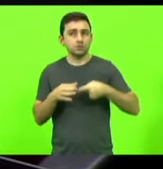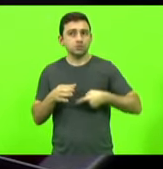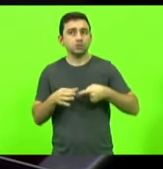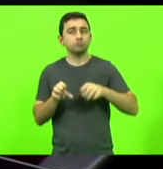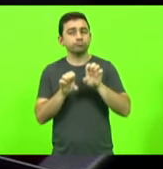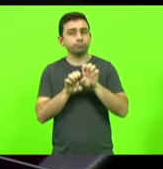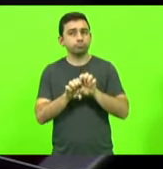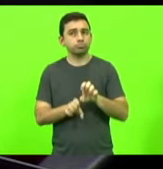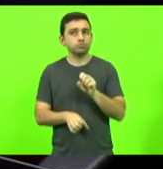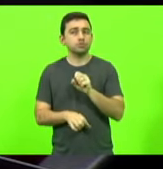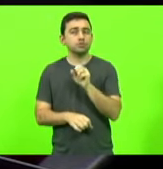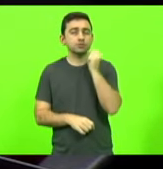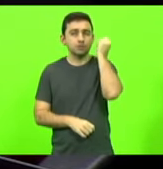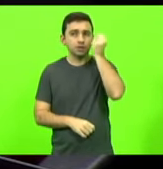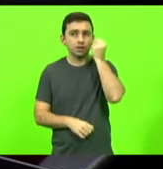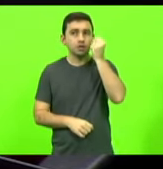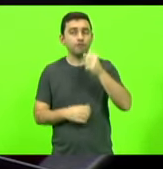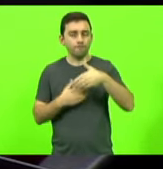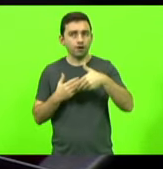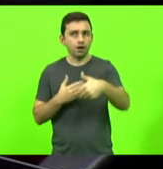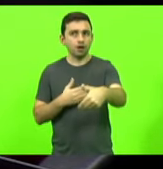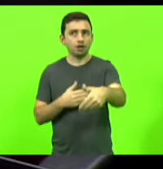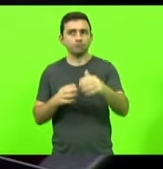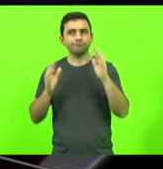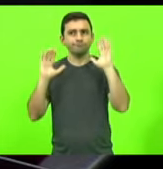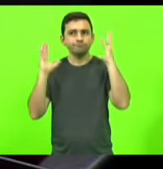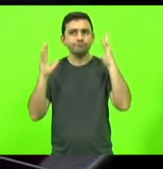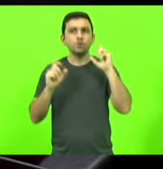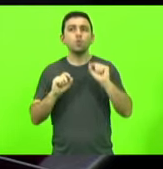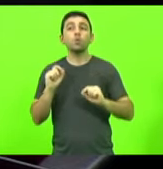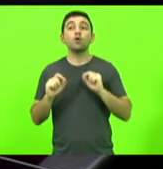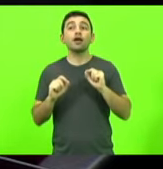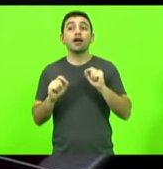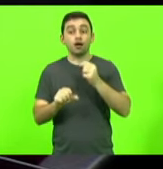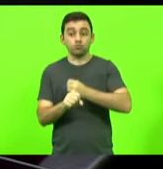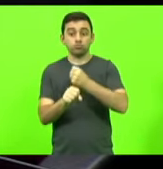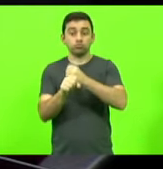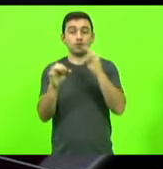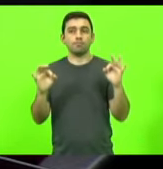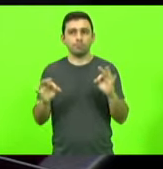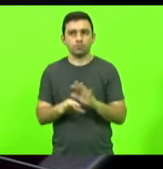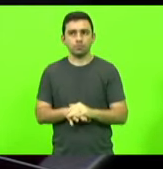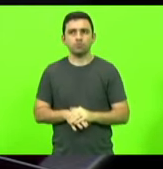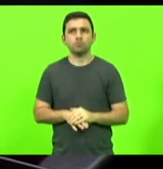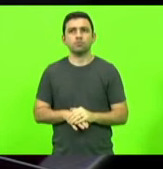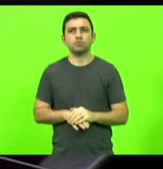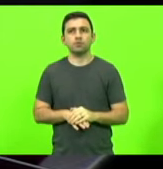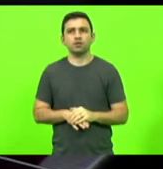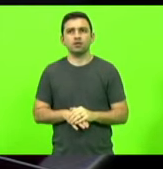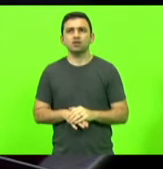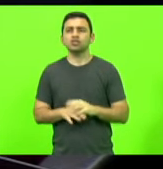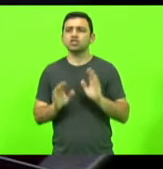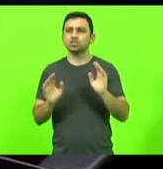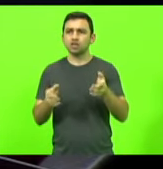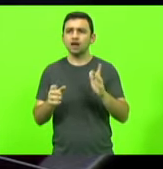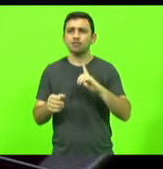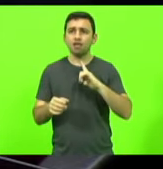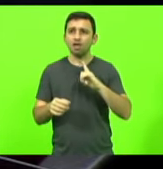Senado. Mas vou comemorar muito mesmo é quando essas obras estiverem finalizadas. Essas obras já tiveram até foguete para a